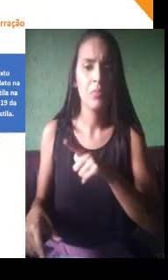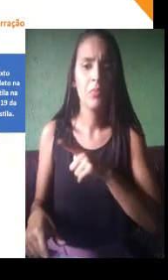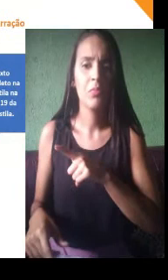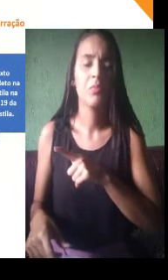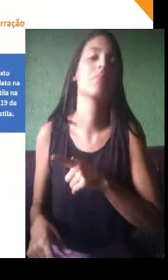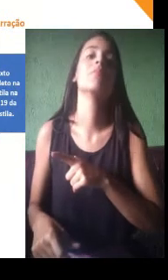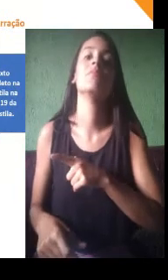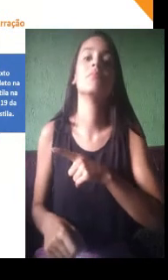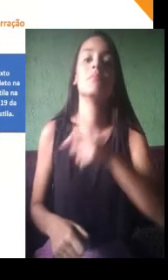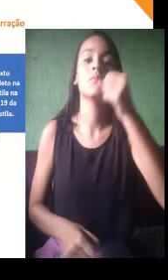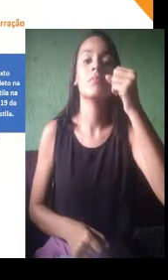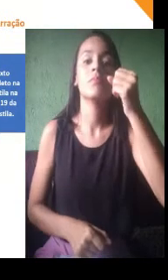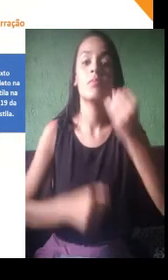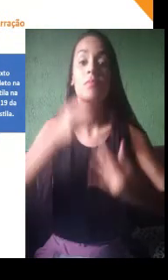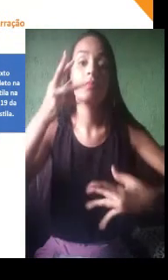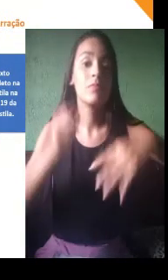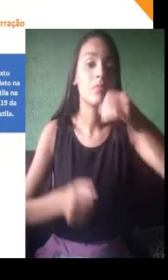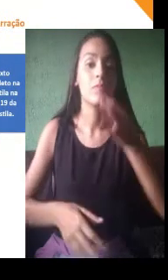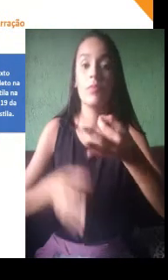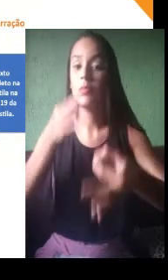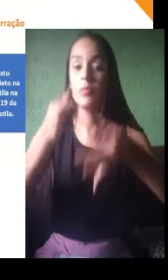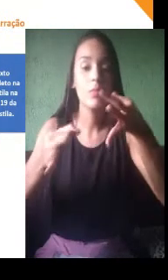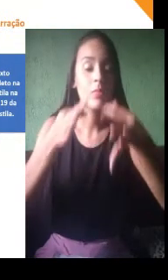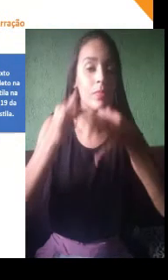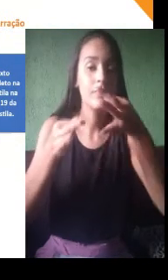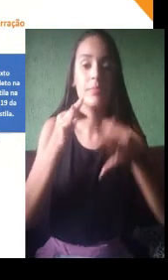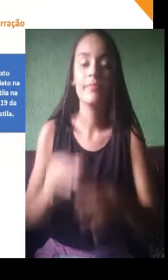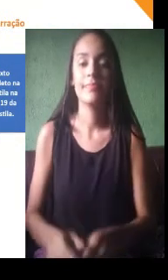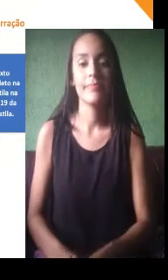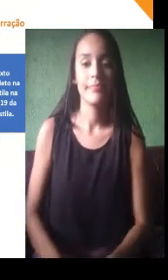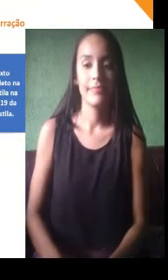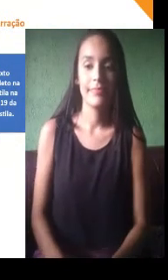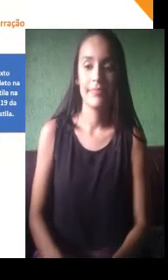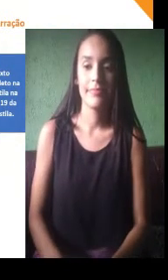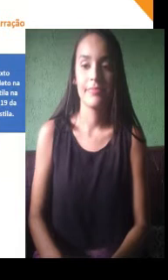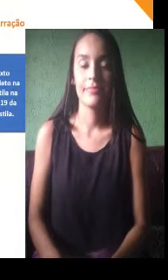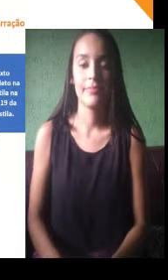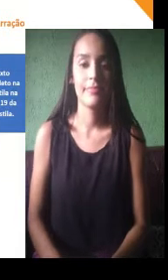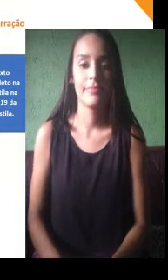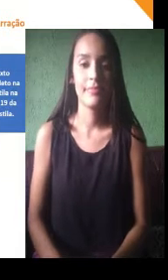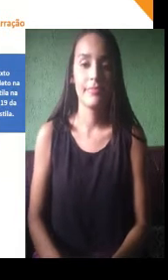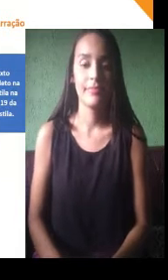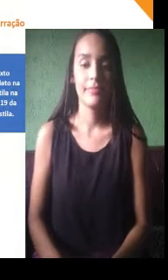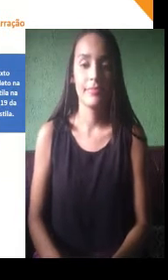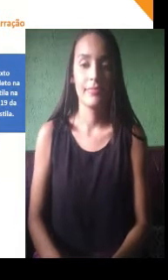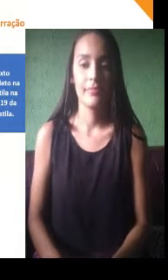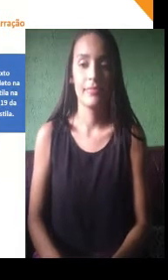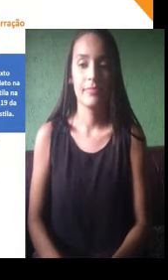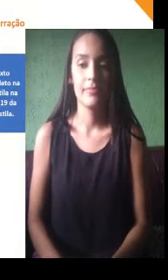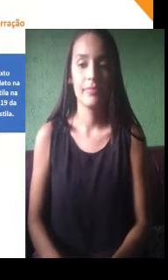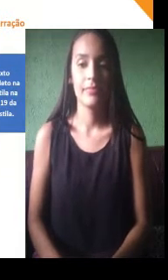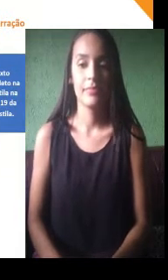quê? Do instruir, do ordenar. Então, essa passagem aqui, por isso eu digo, Galvão, não precisa calar a boca, não.